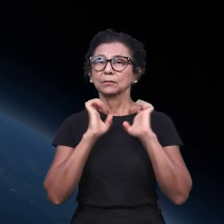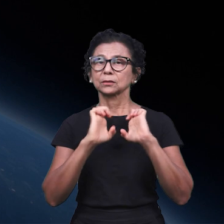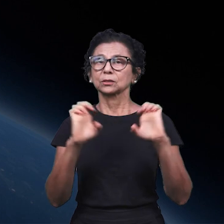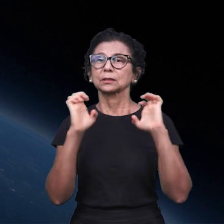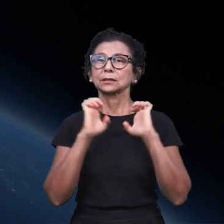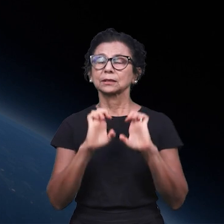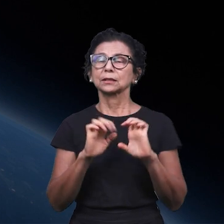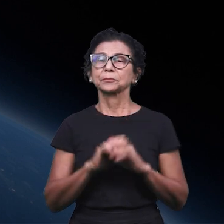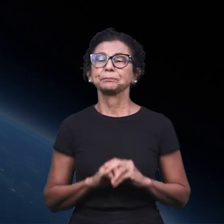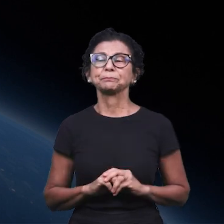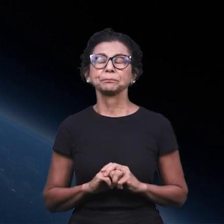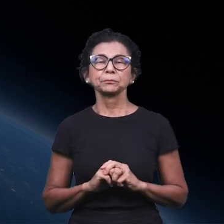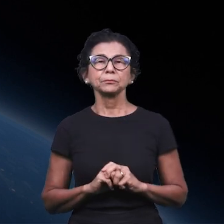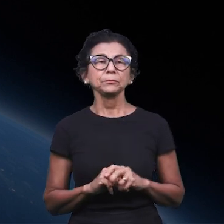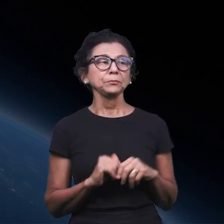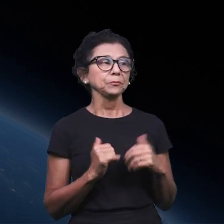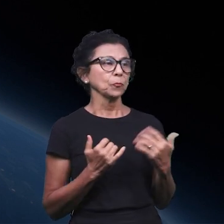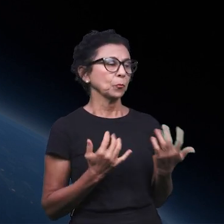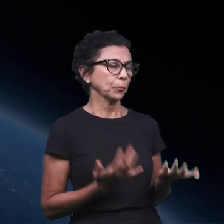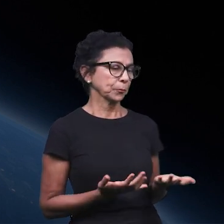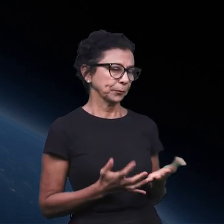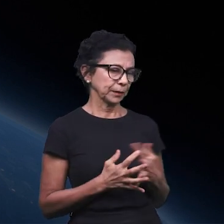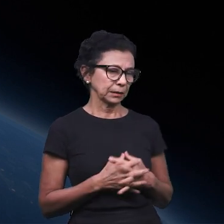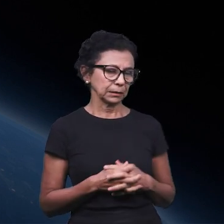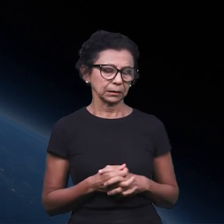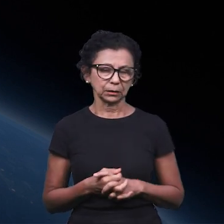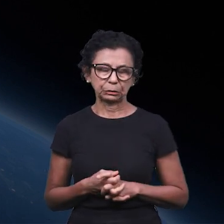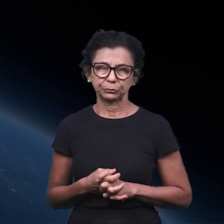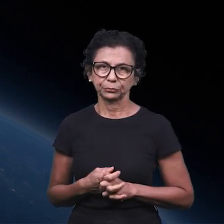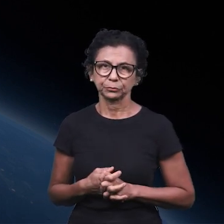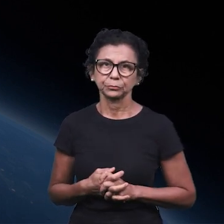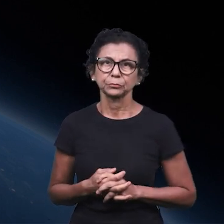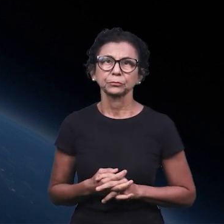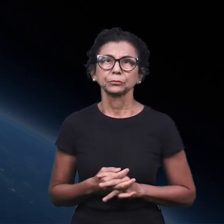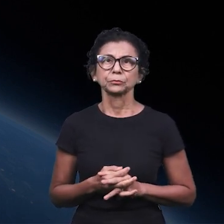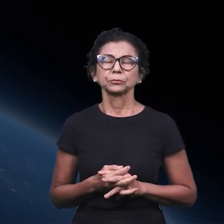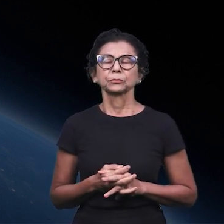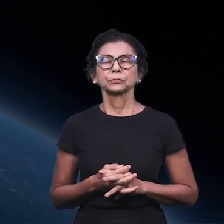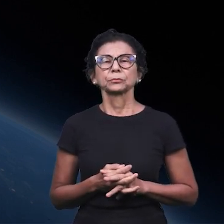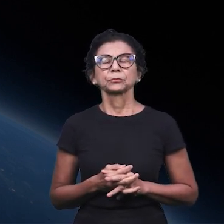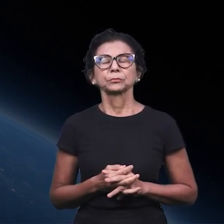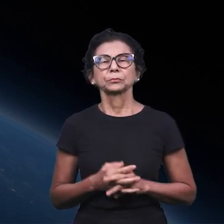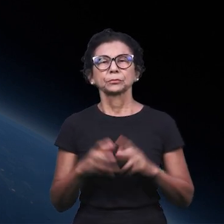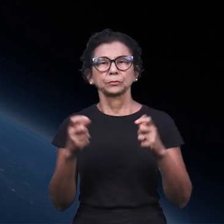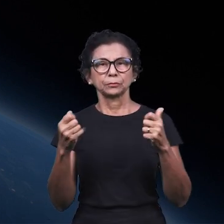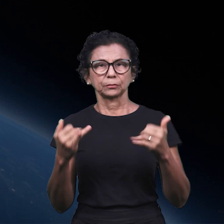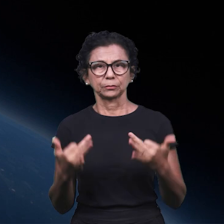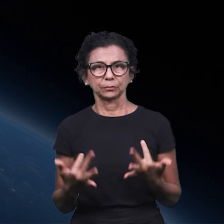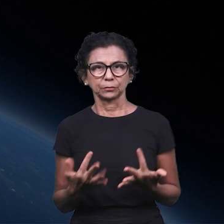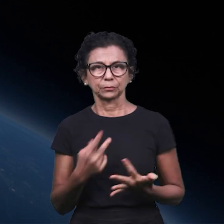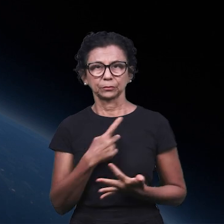3 objetivos principais do uso do satélite. Um deles, alcance à distância, ou seja, ampliar a